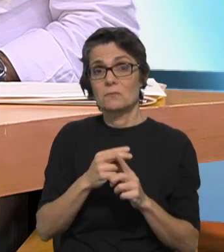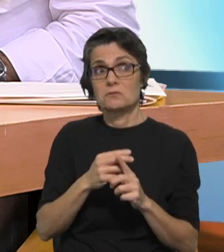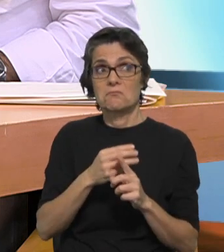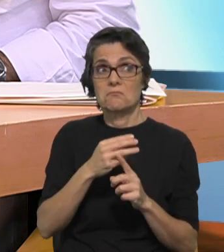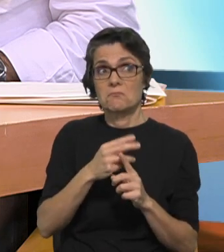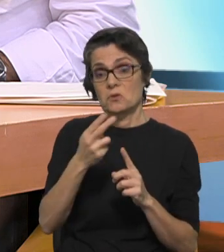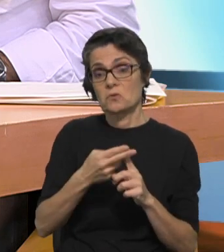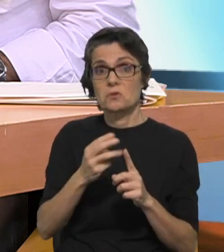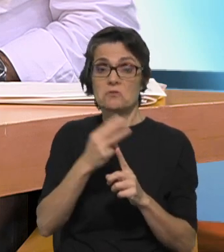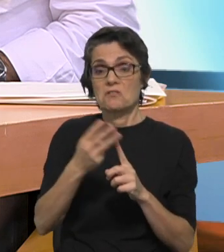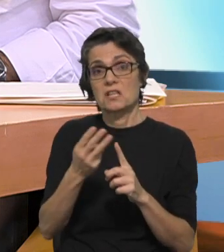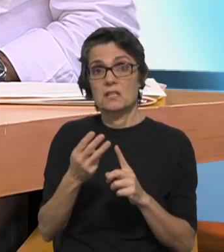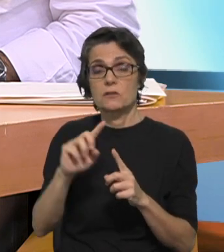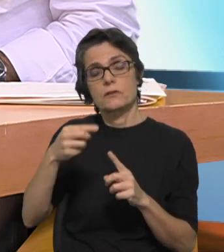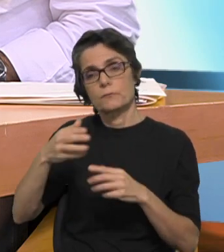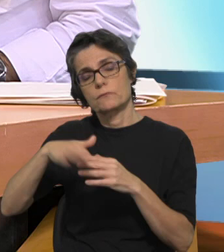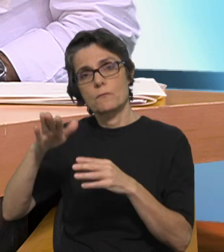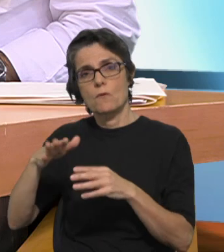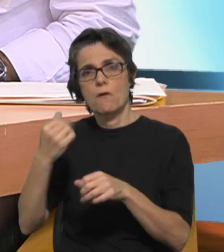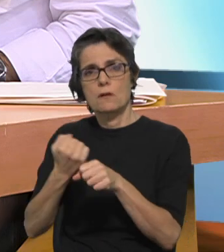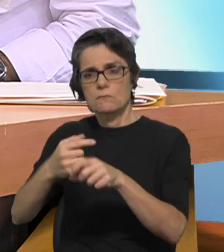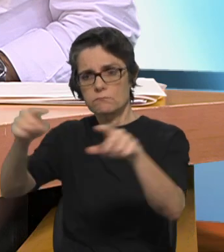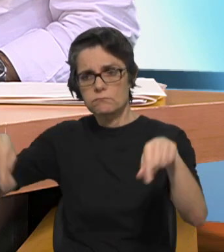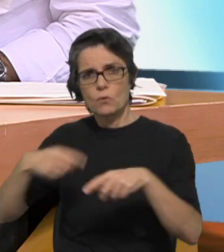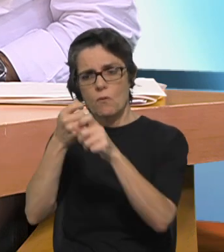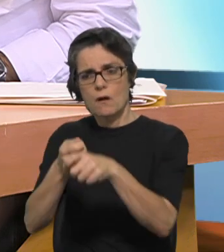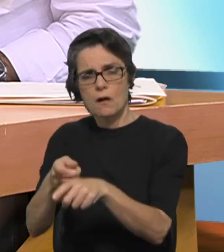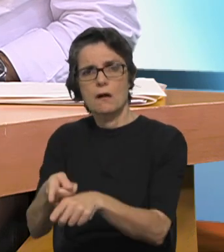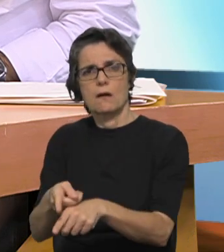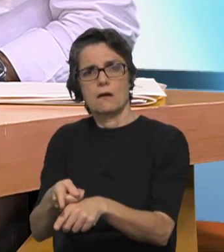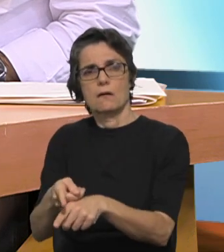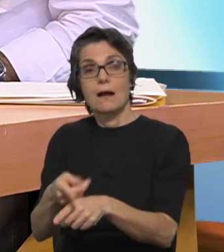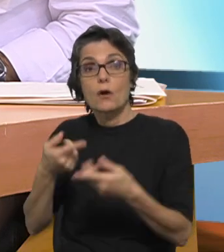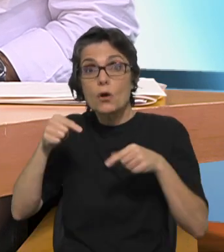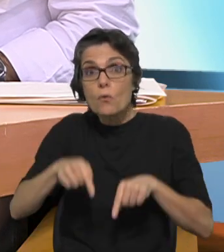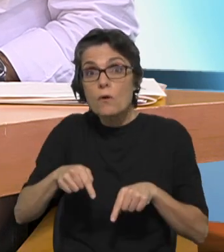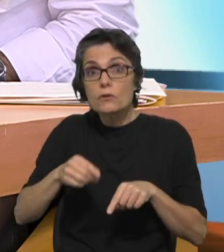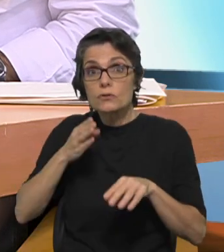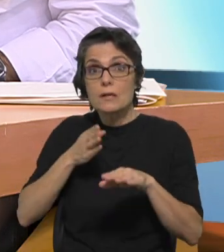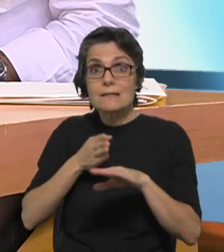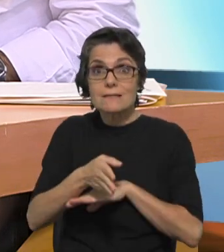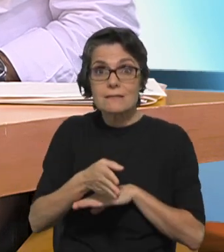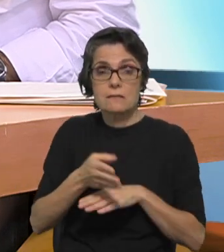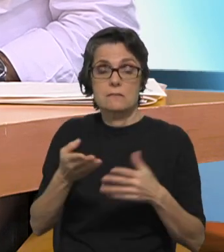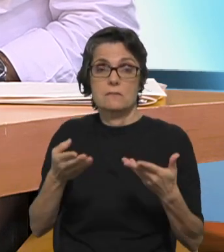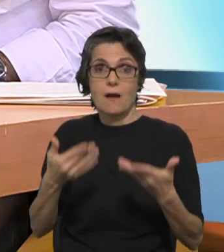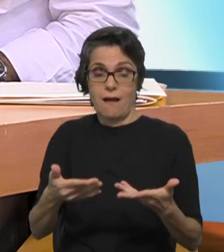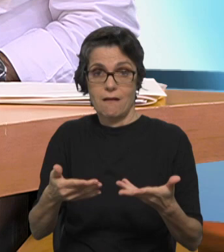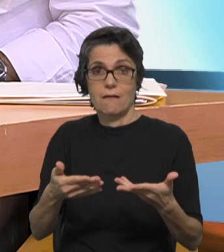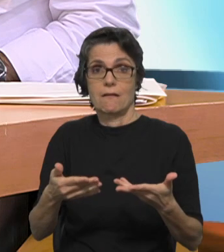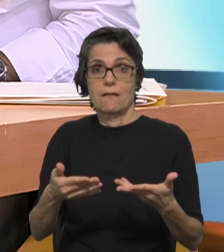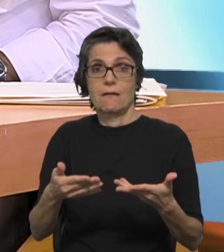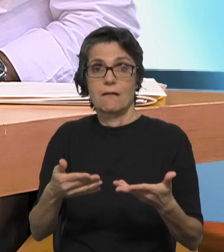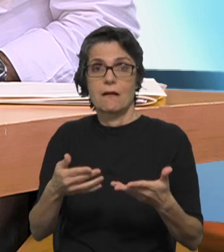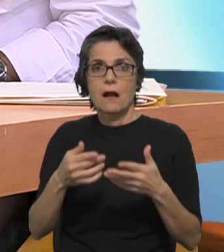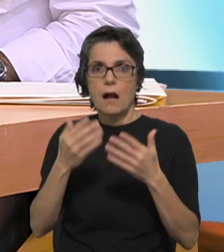de ir trabalhar para o campo. Portanto, o facto de ter o acesso à educação ter sido alargado é